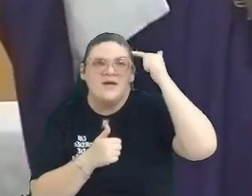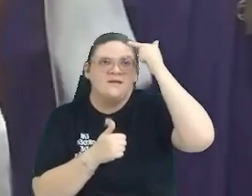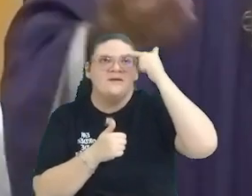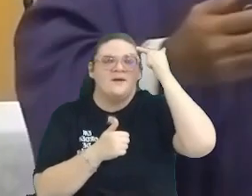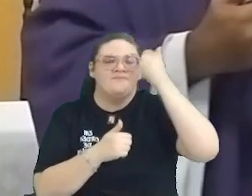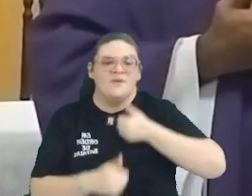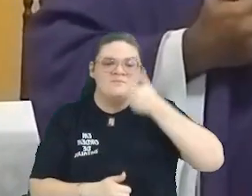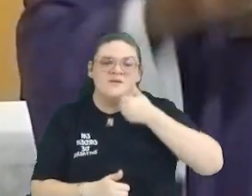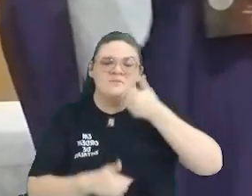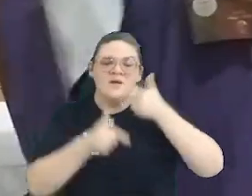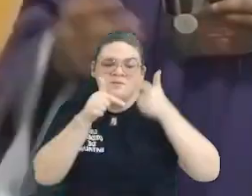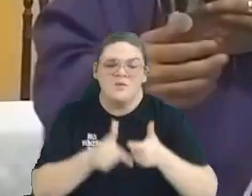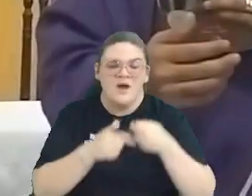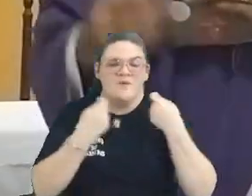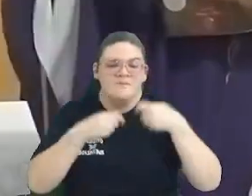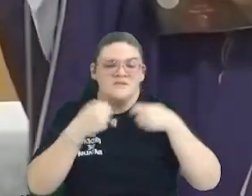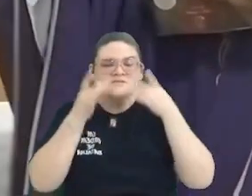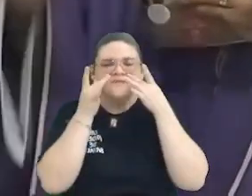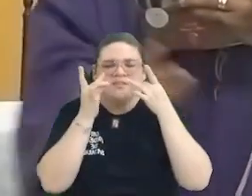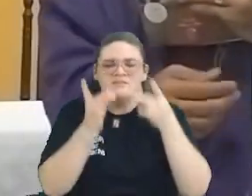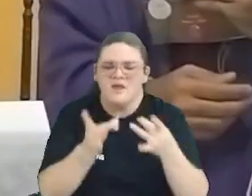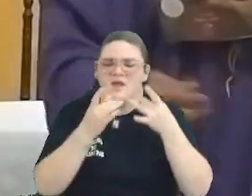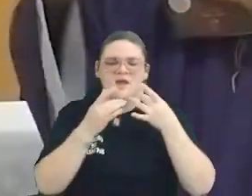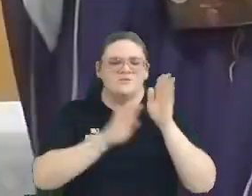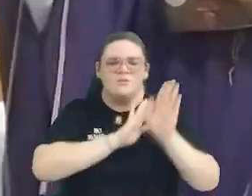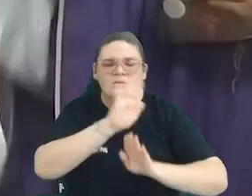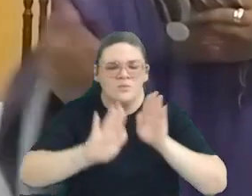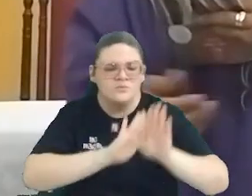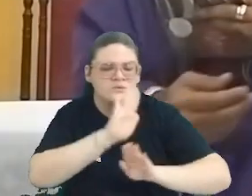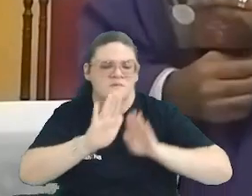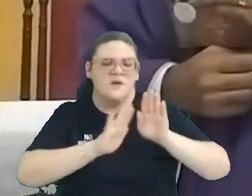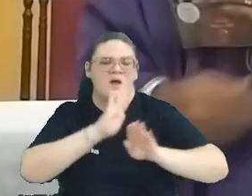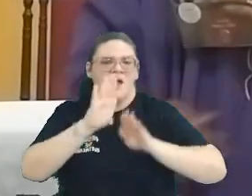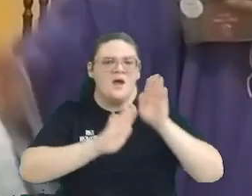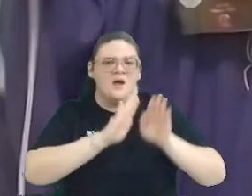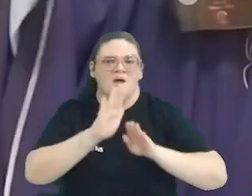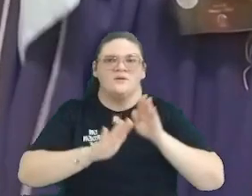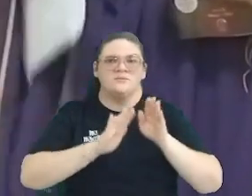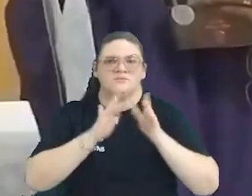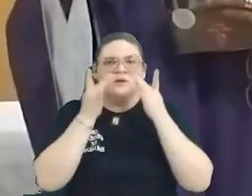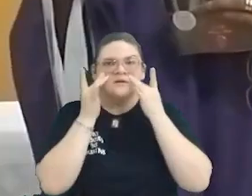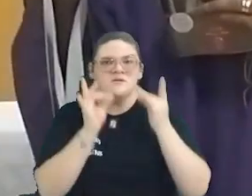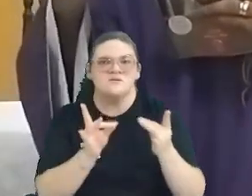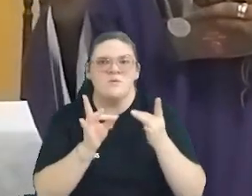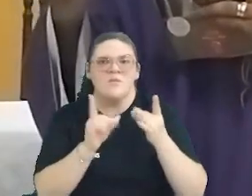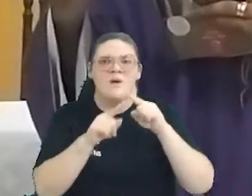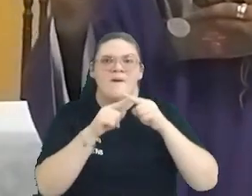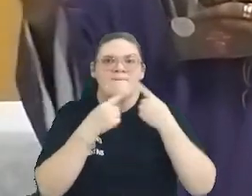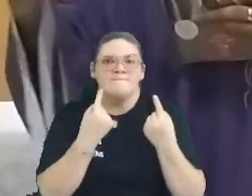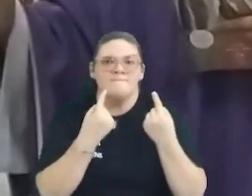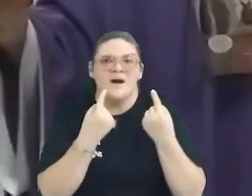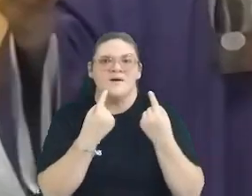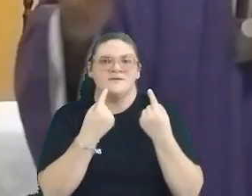tem que estar atento, tem que estar olhando, tem que estar cuidando, tem que estar preservando, mas ele precisa fazer